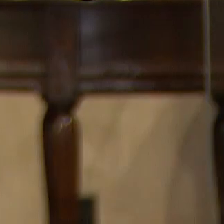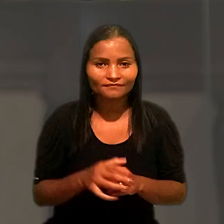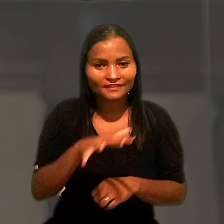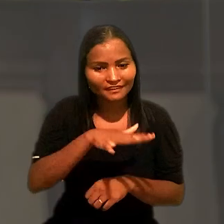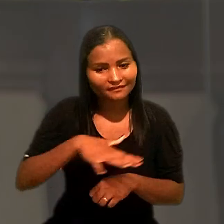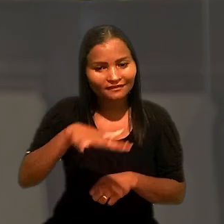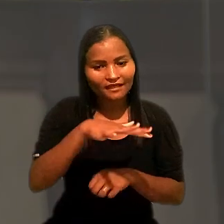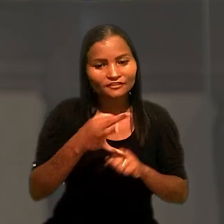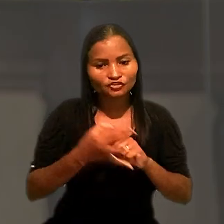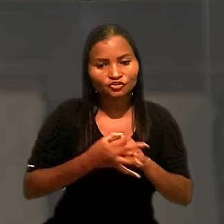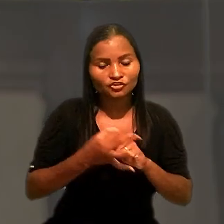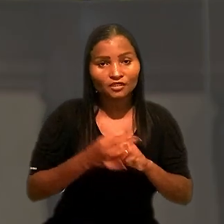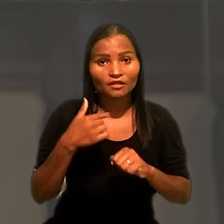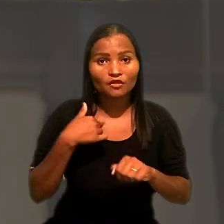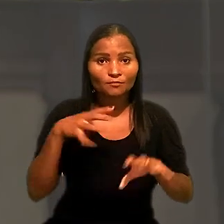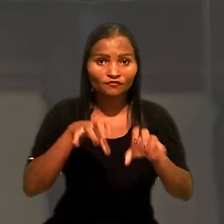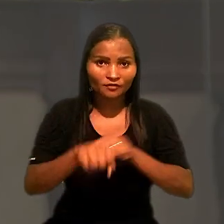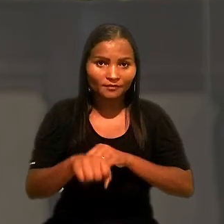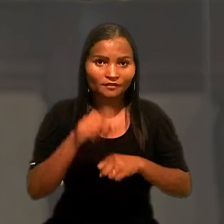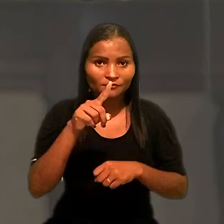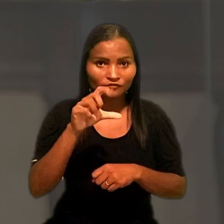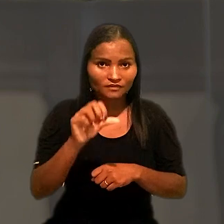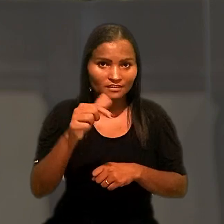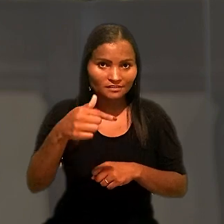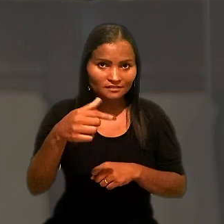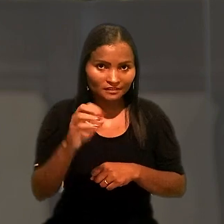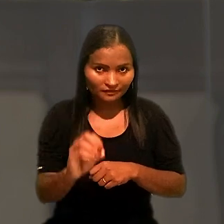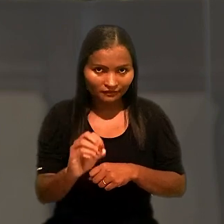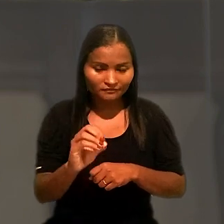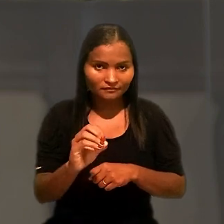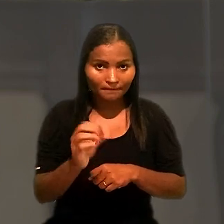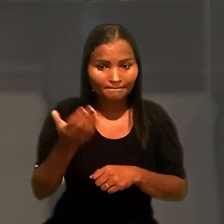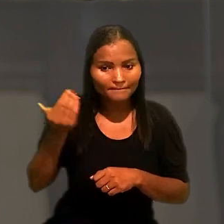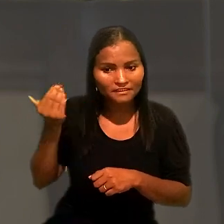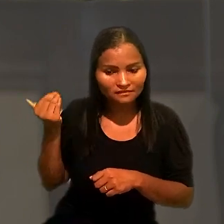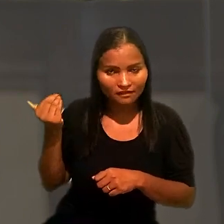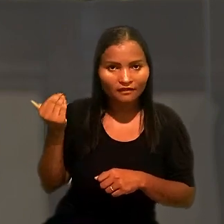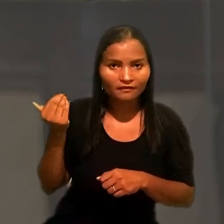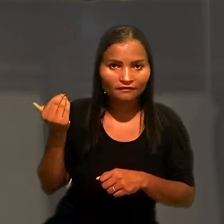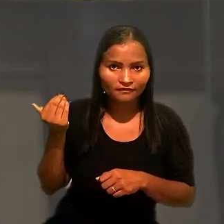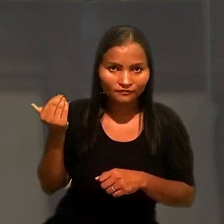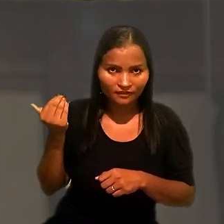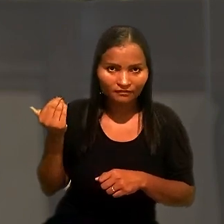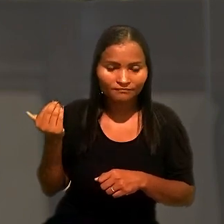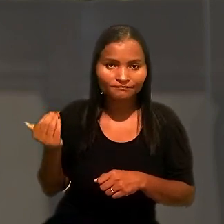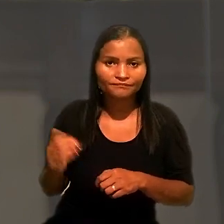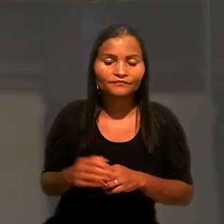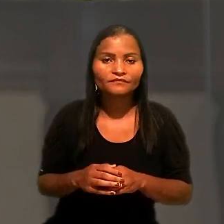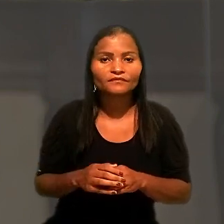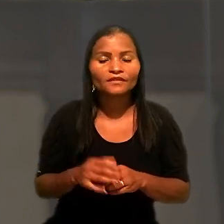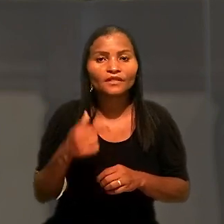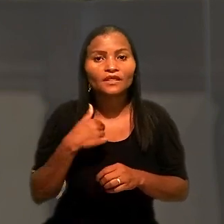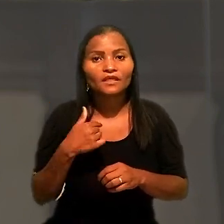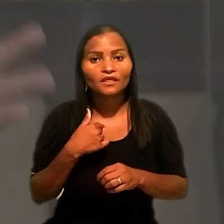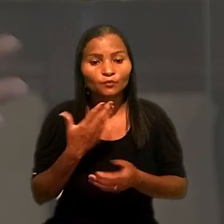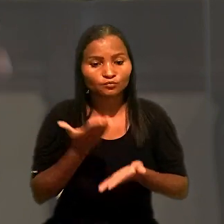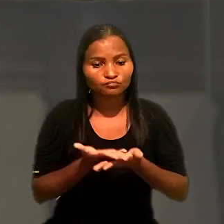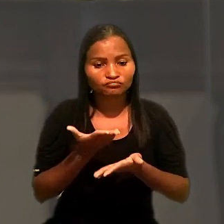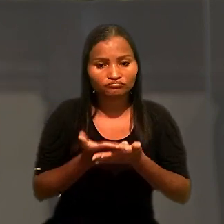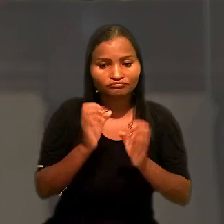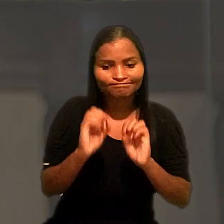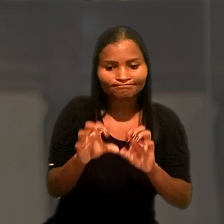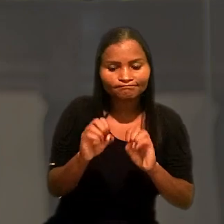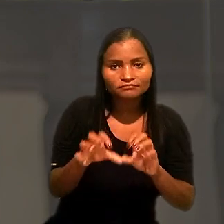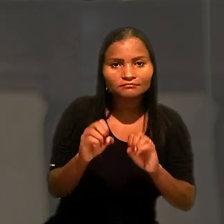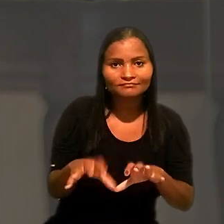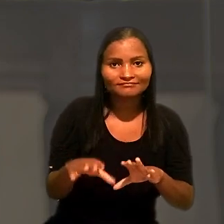Na área de Direito eu me formei em 1970. À época, eu estava dando aula, eu